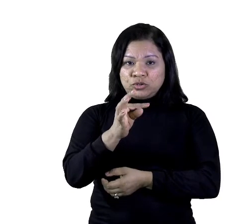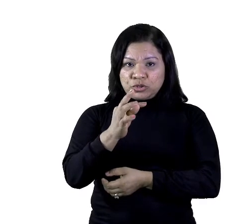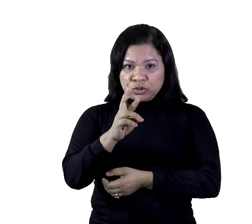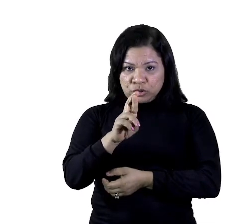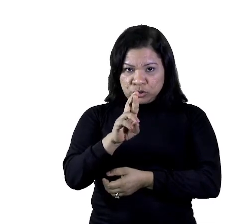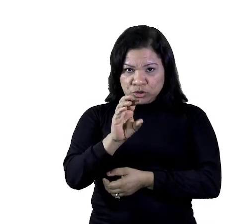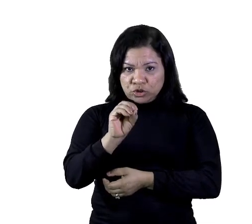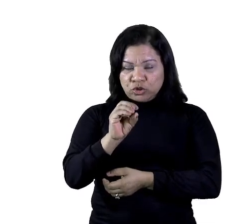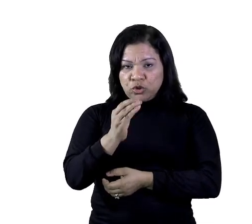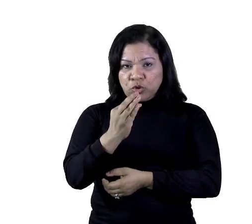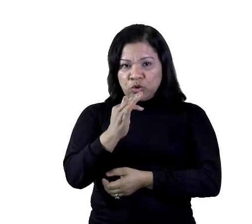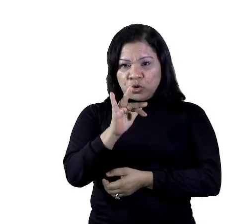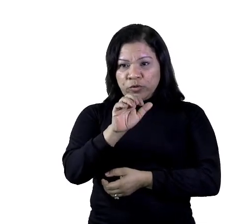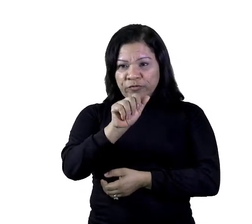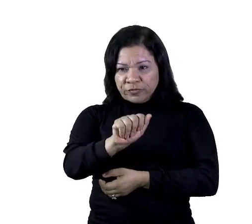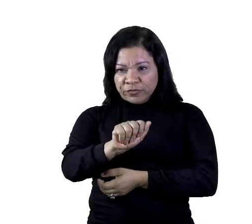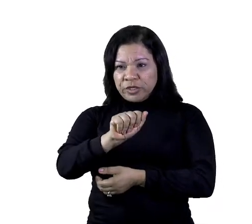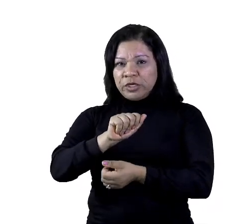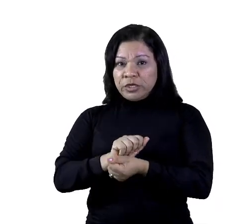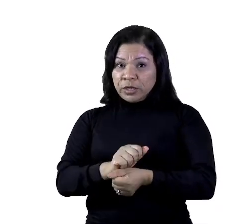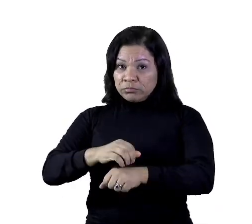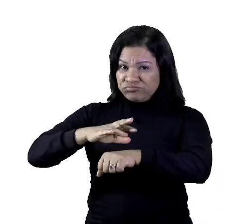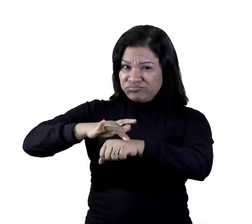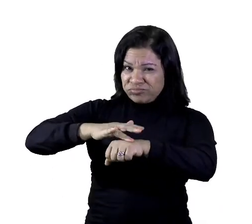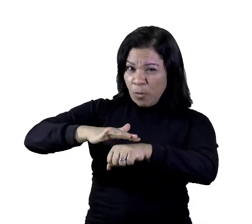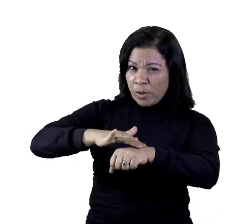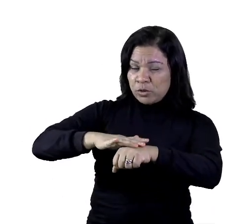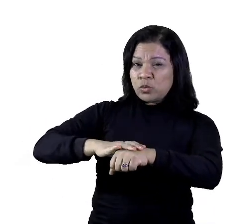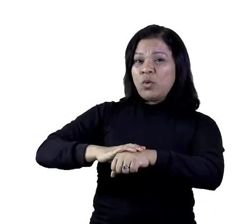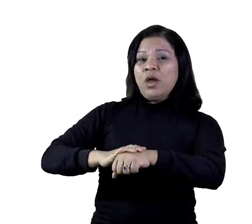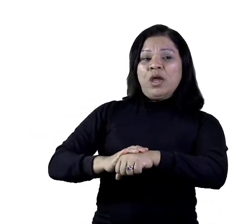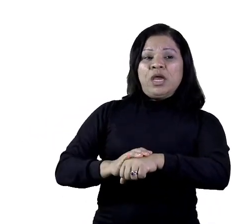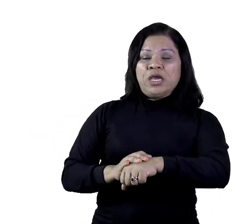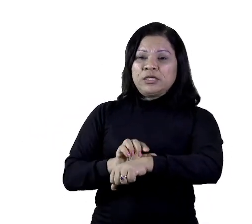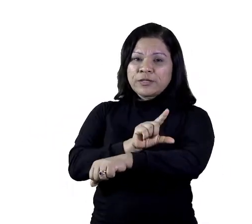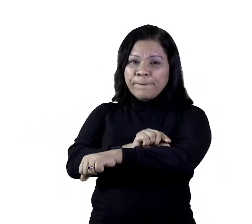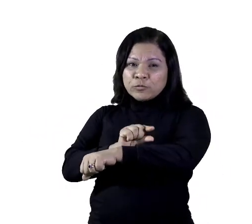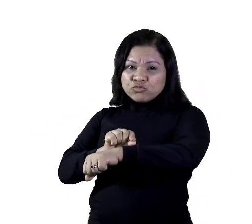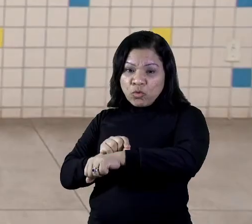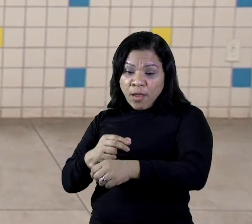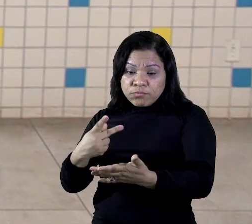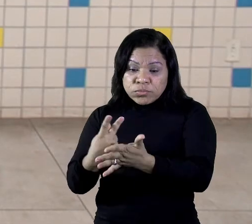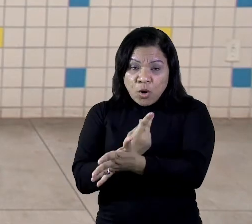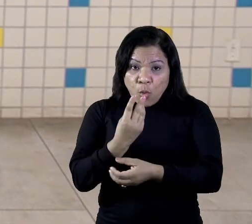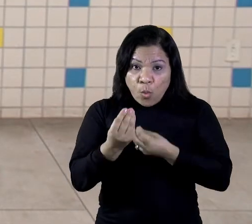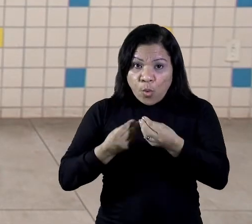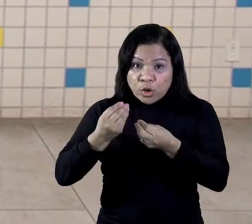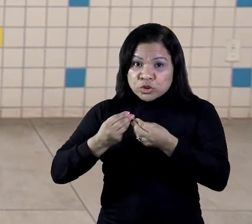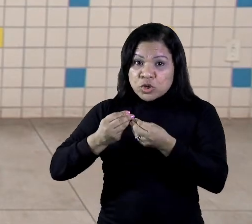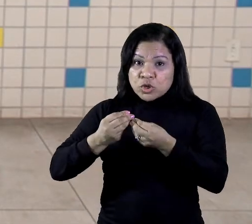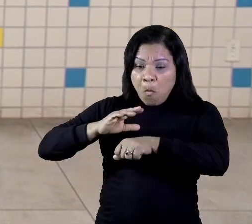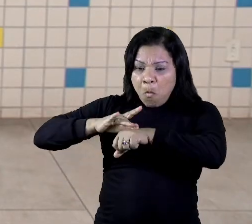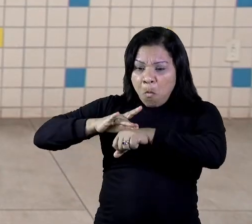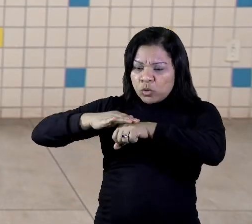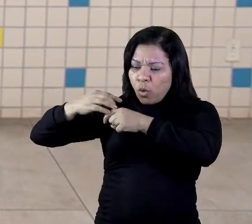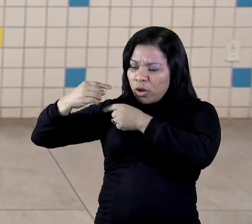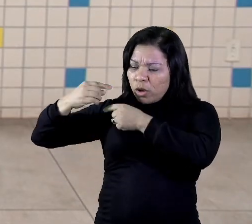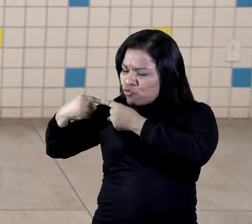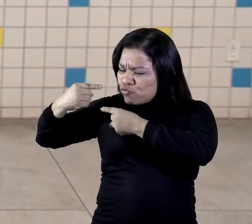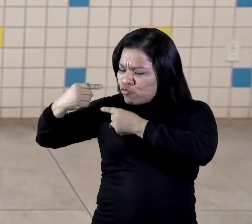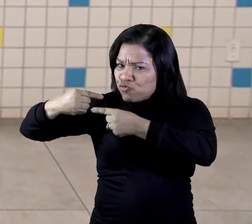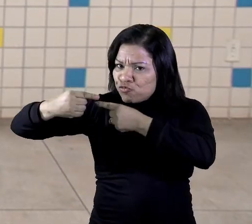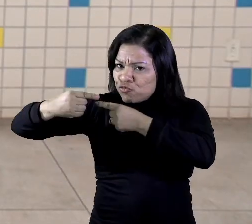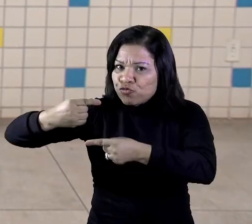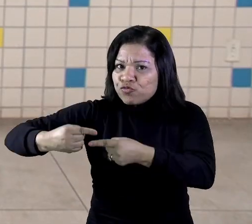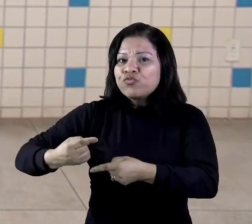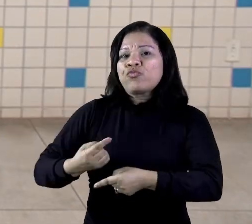de doença muscular hereditária. Quer dizer que nós ganhamos de pai para filho. Os sintomas das doenças incluem fraqueza, perda de